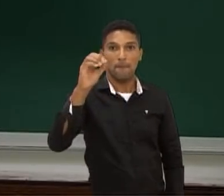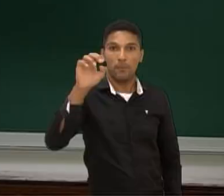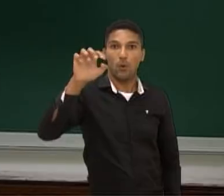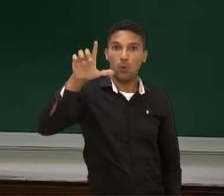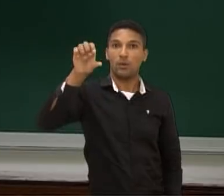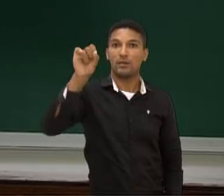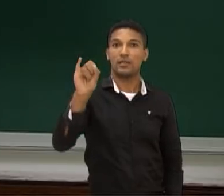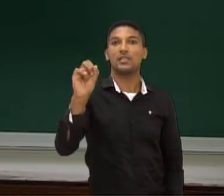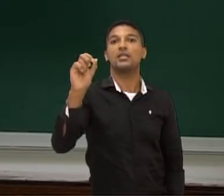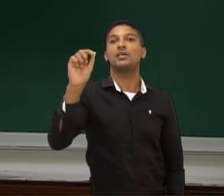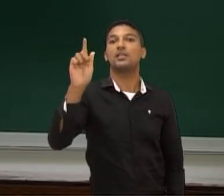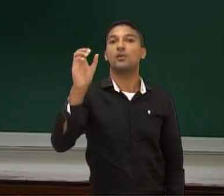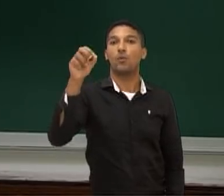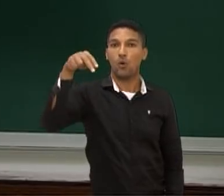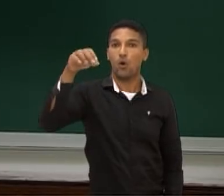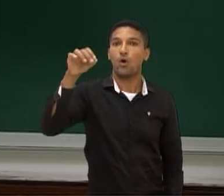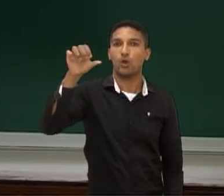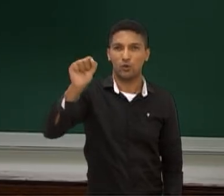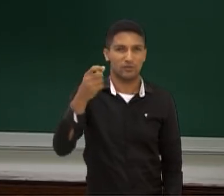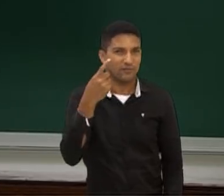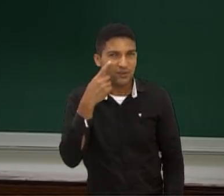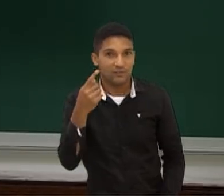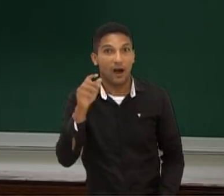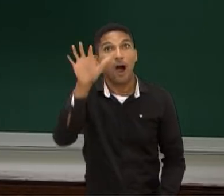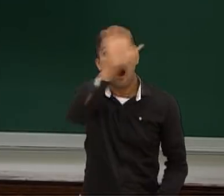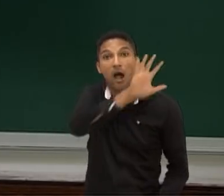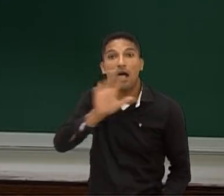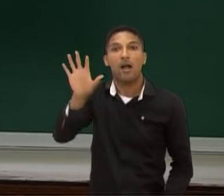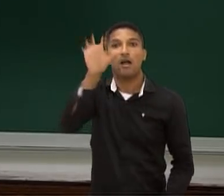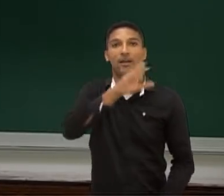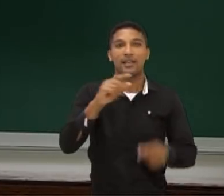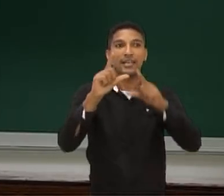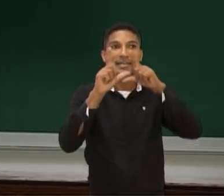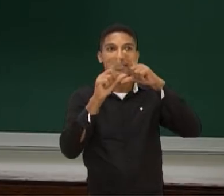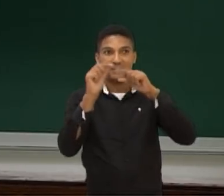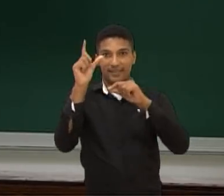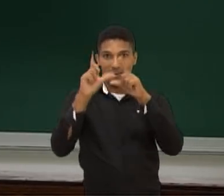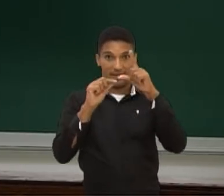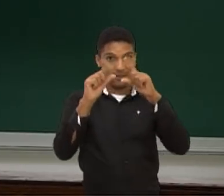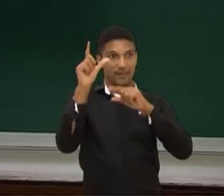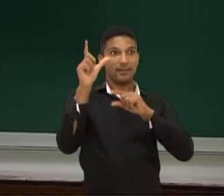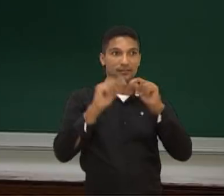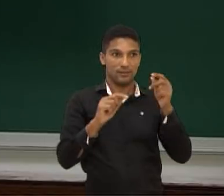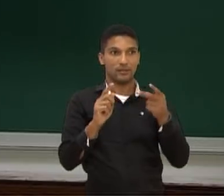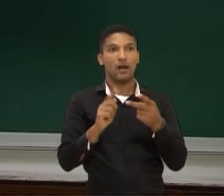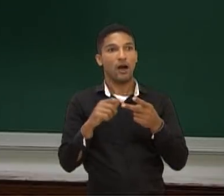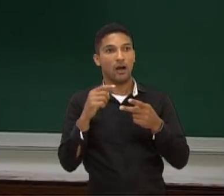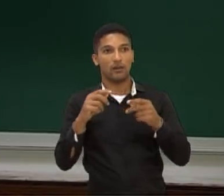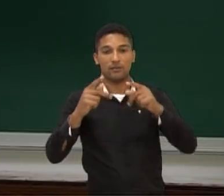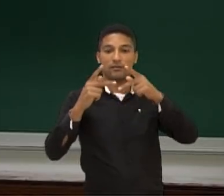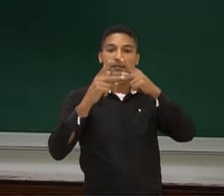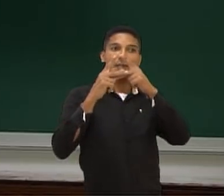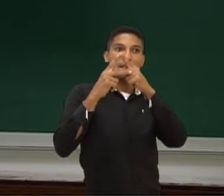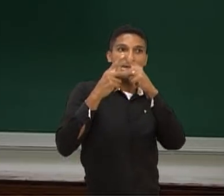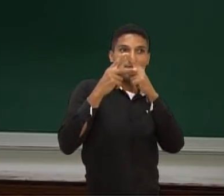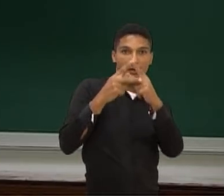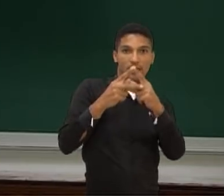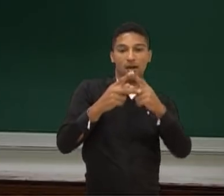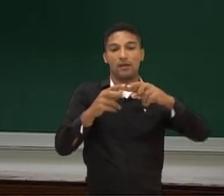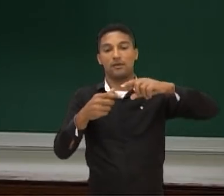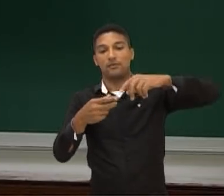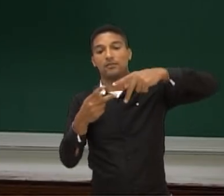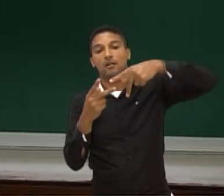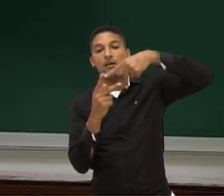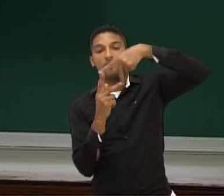Como essa estrela, como quadriláteros, tá bom? Como triângulo, para vocês tentarem traçar essas retas que